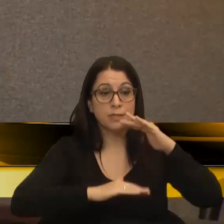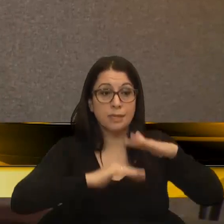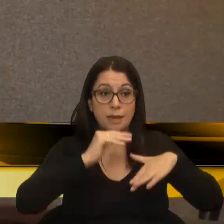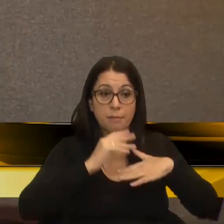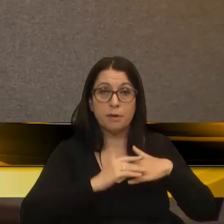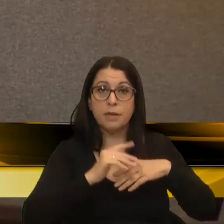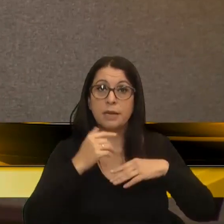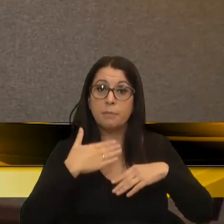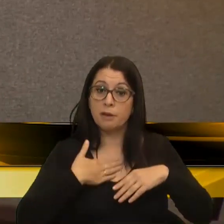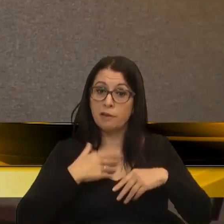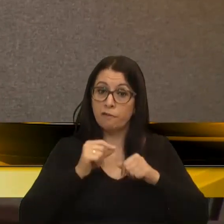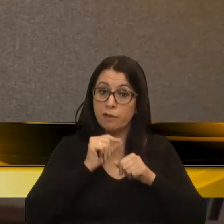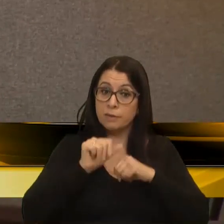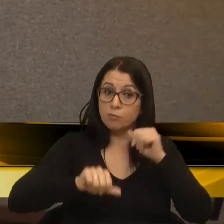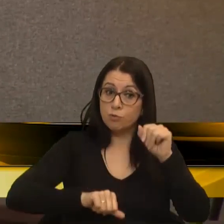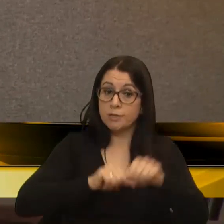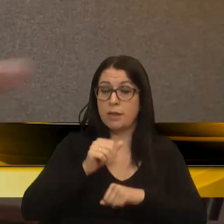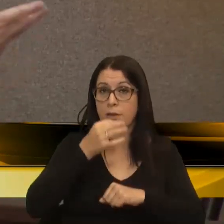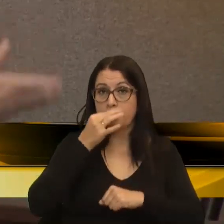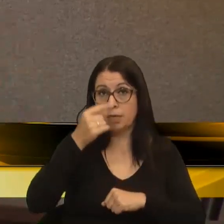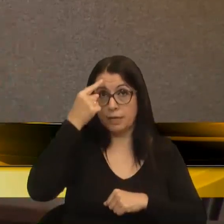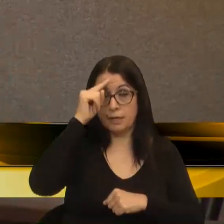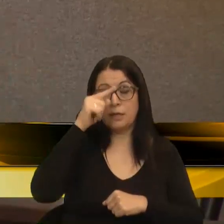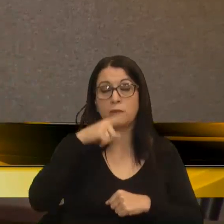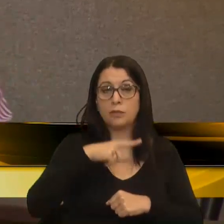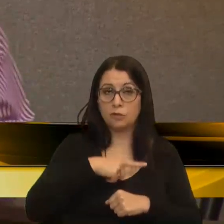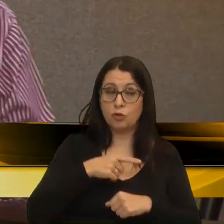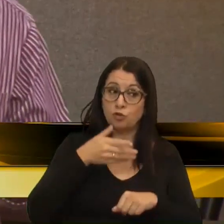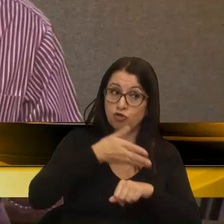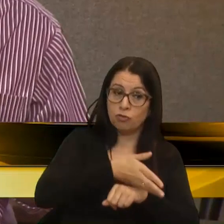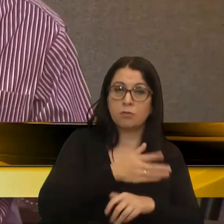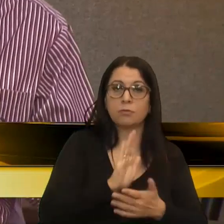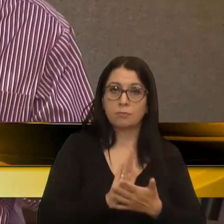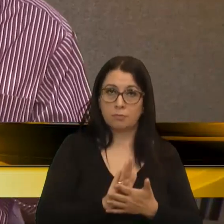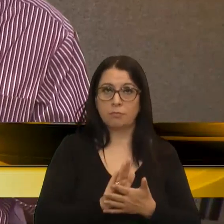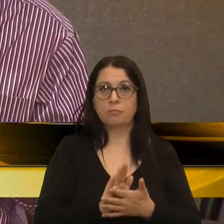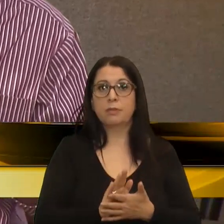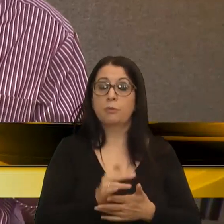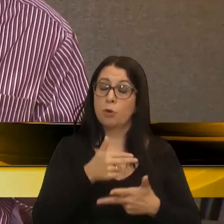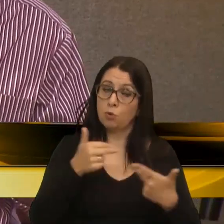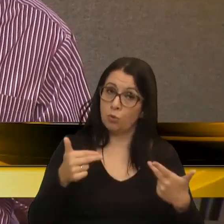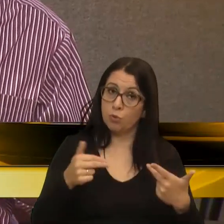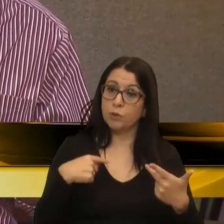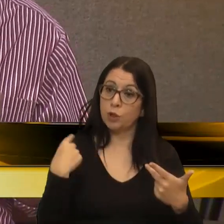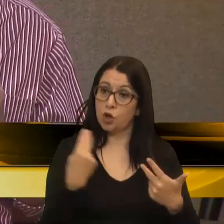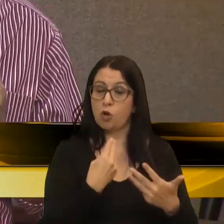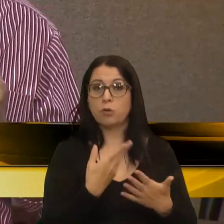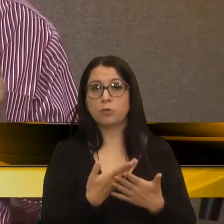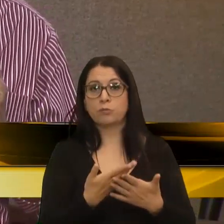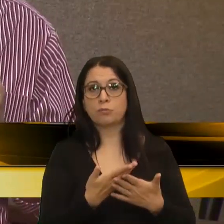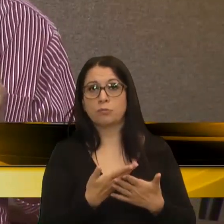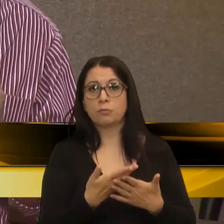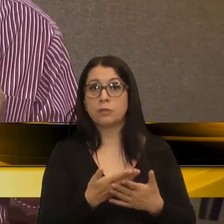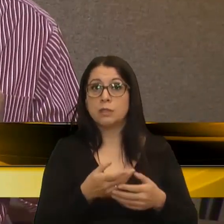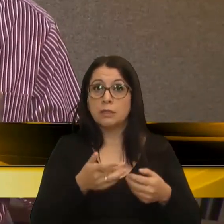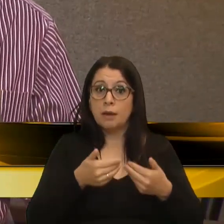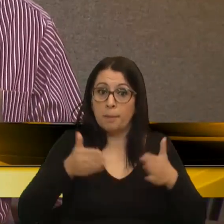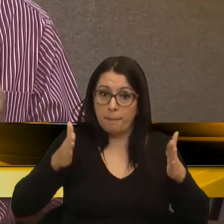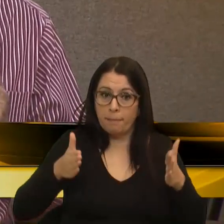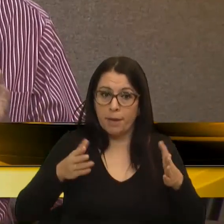fez mudar muitos posicionamentos e ideias que a gente tinha quando chegou lá. Então, é uma coisa que nós estamos